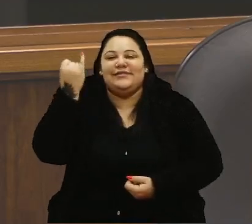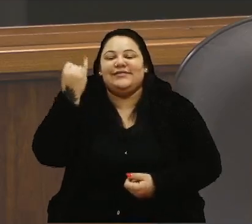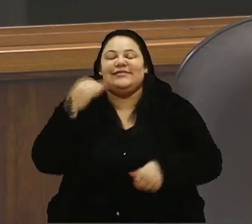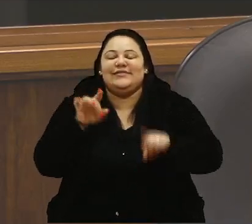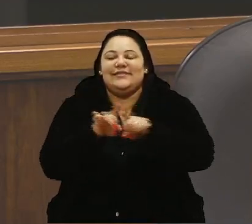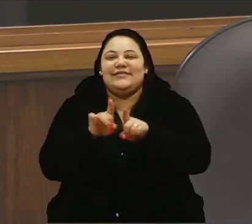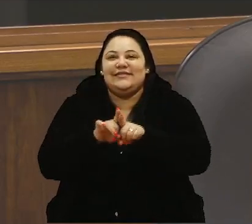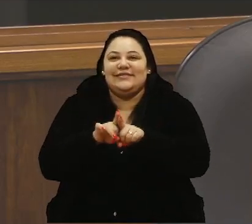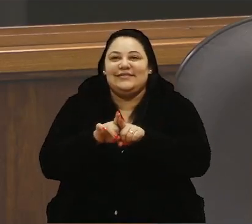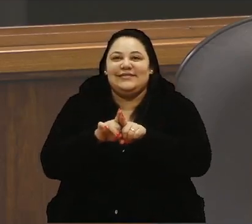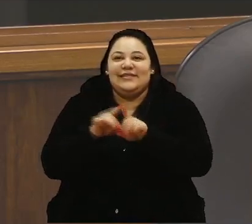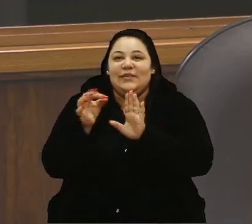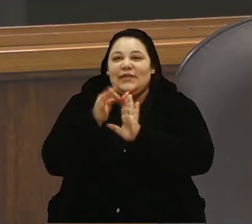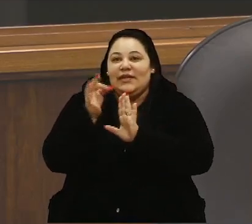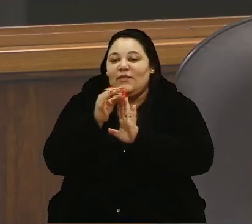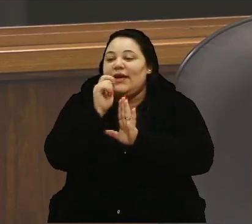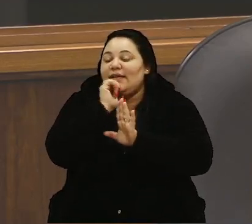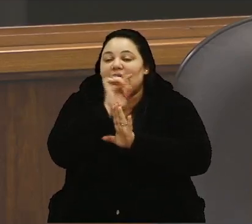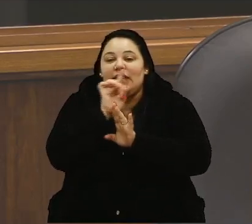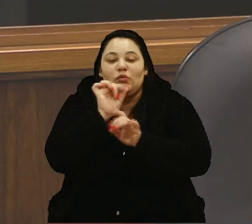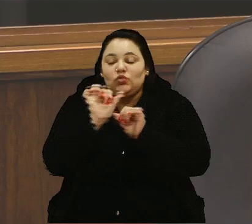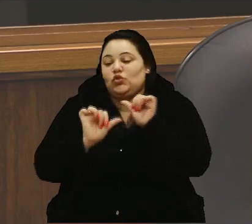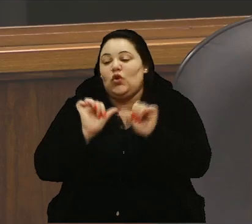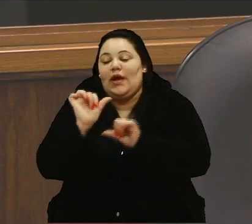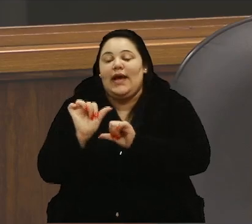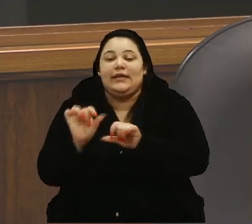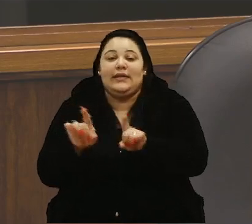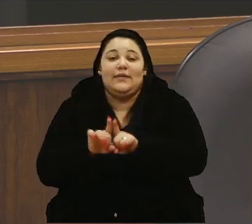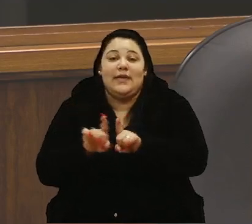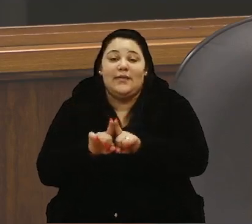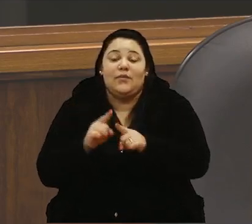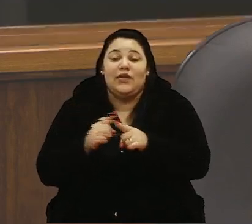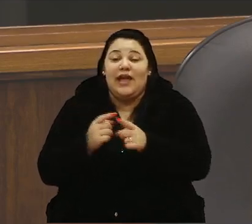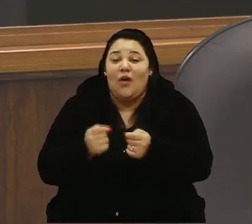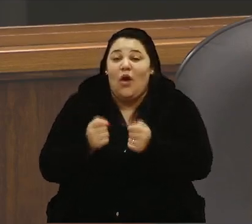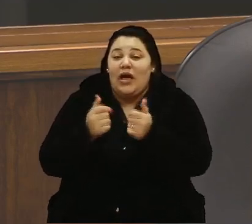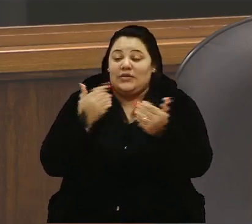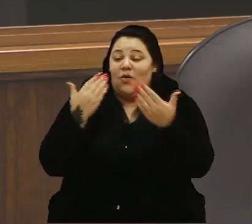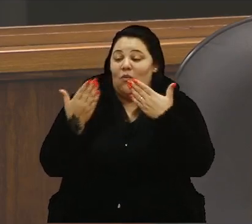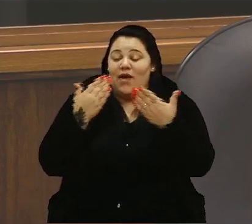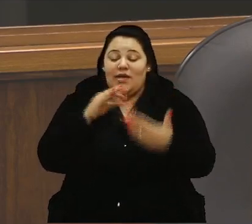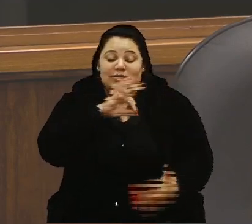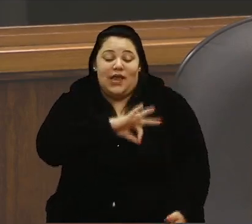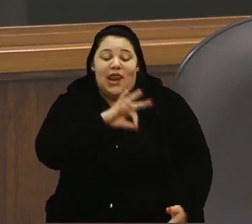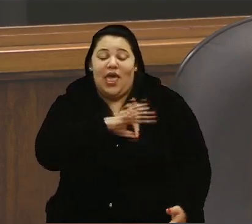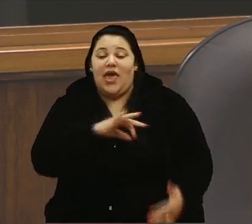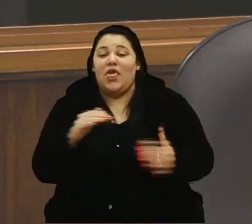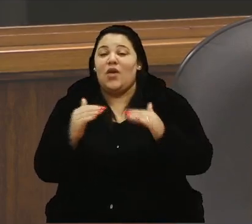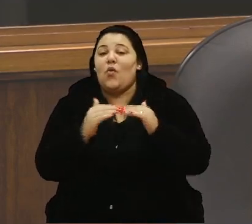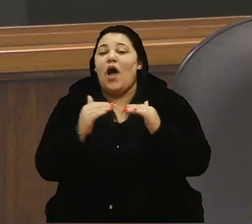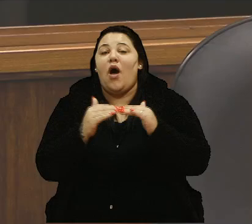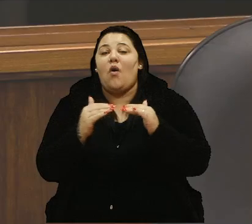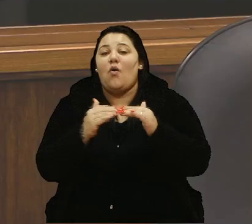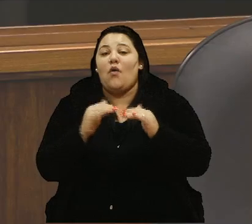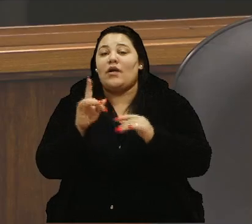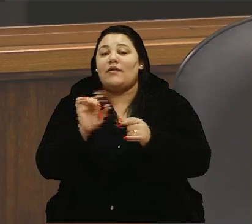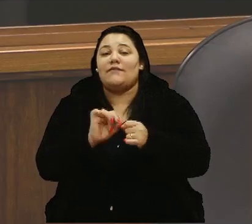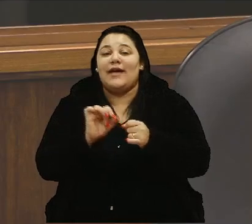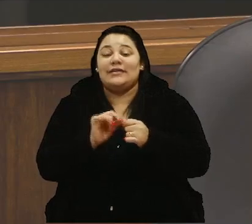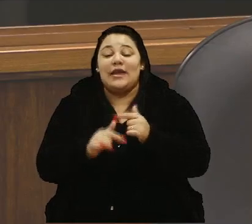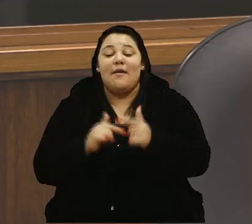foi alterada, que equipara salário igual para quem presta serviço